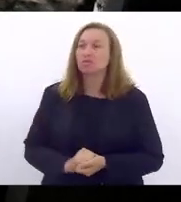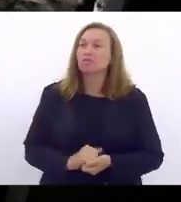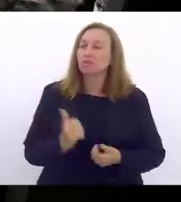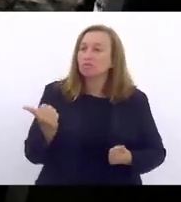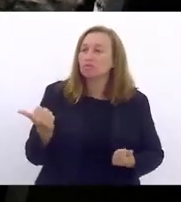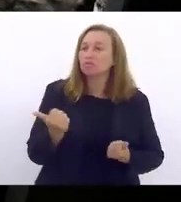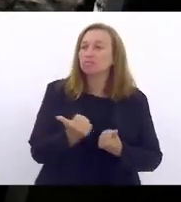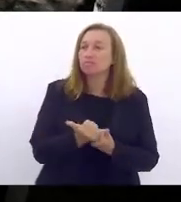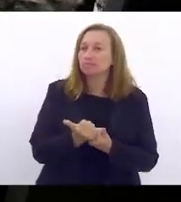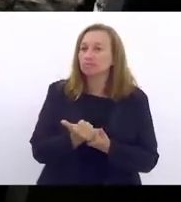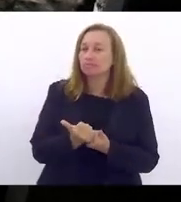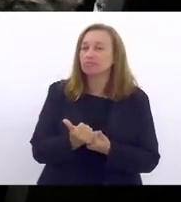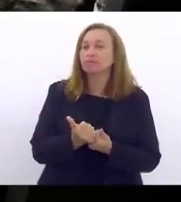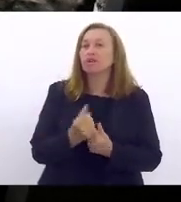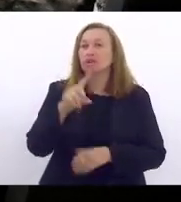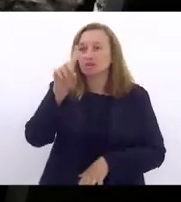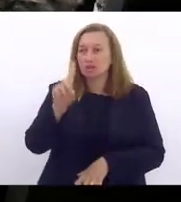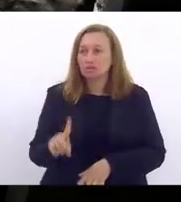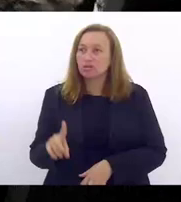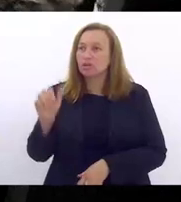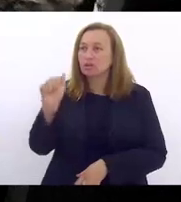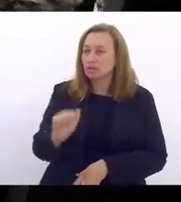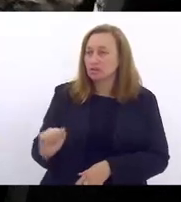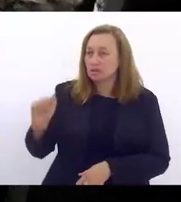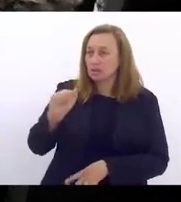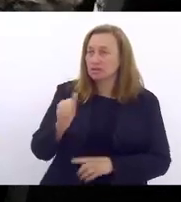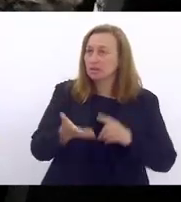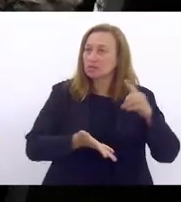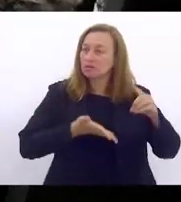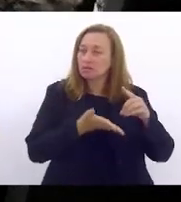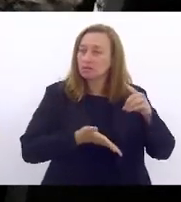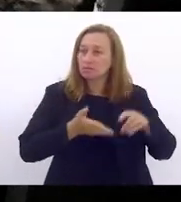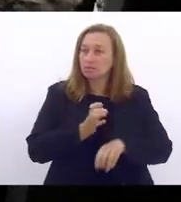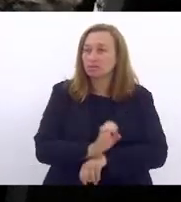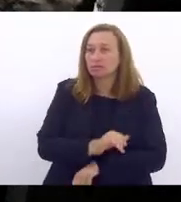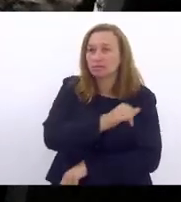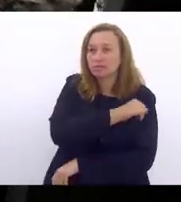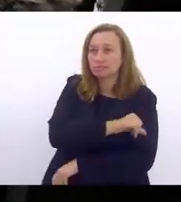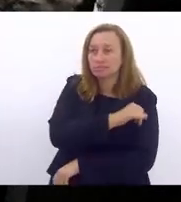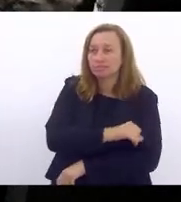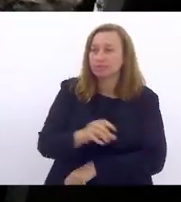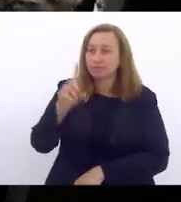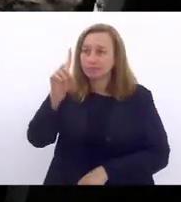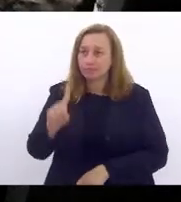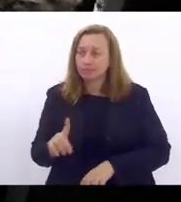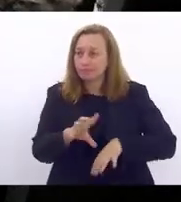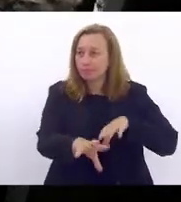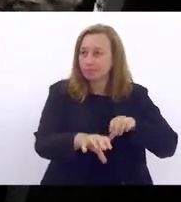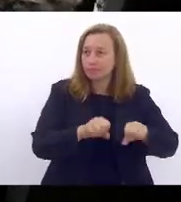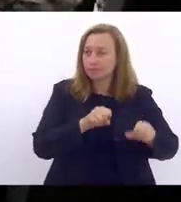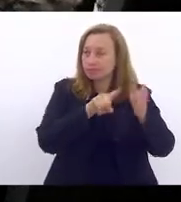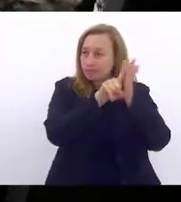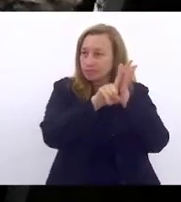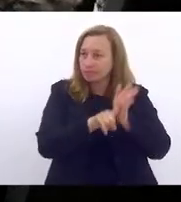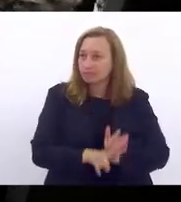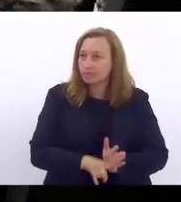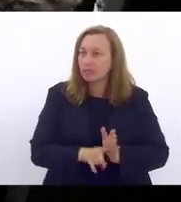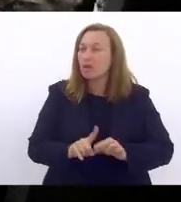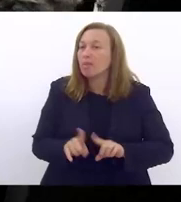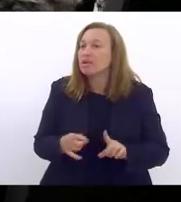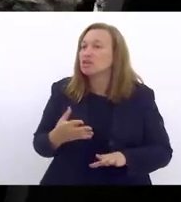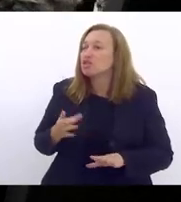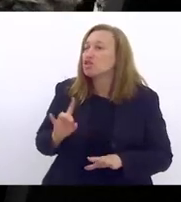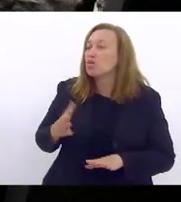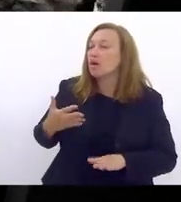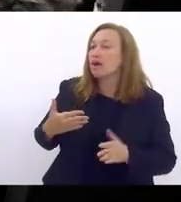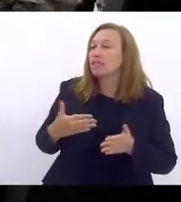colaborando atualmente na diretoria da Associação de Doulas aqui do Estado do Rio de Janeiro, como diretora de formação e pesquisa, mas só cheguei